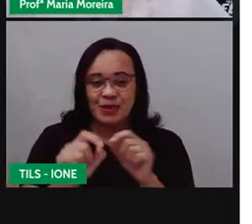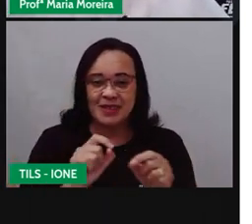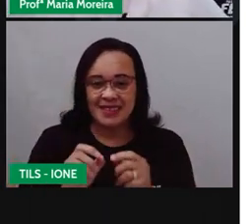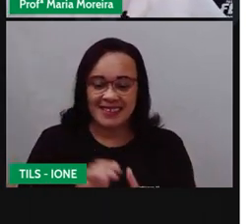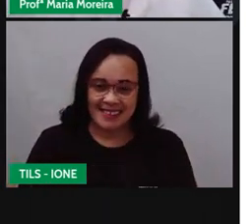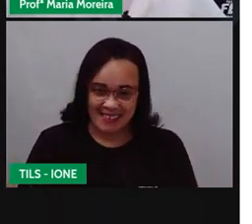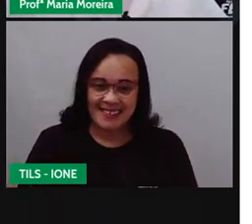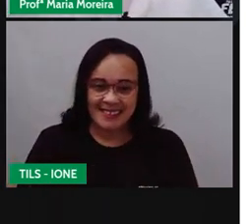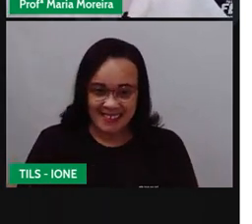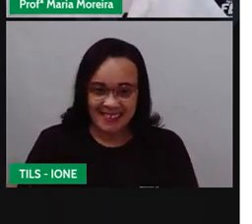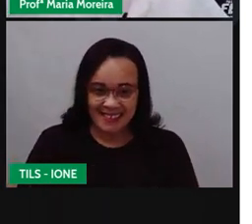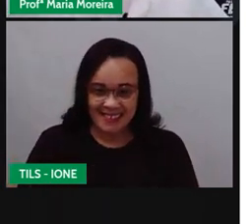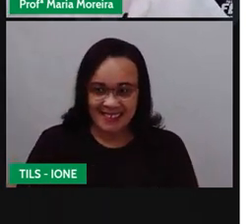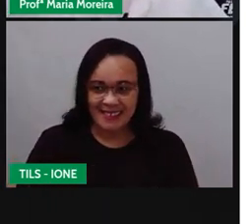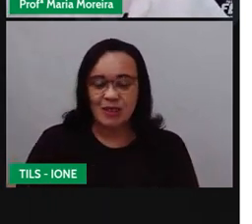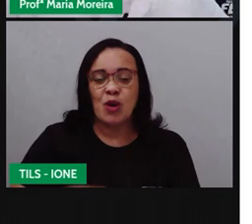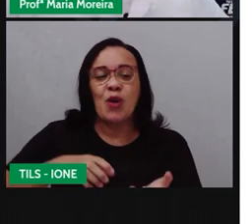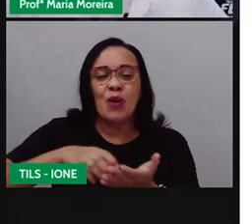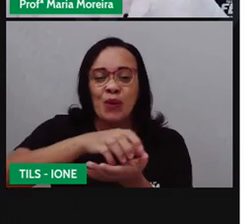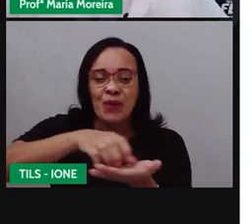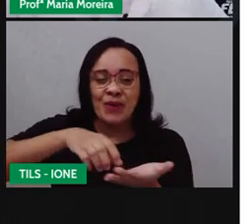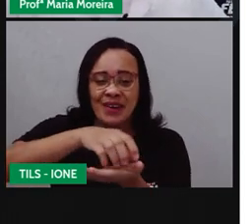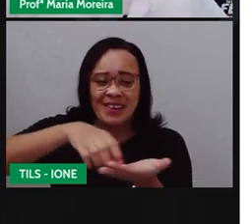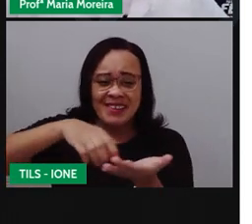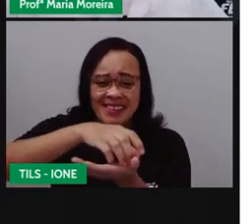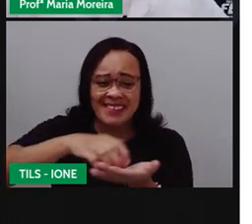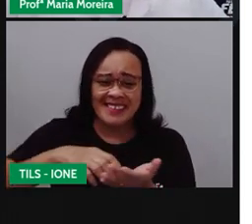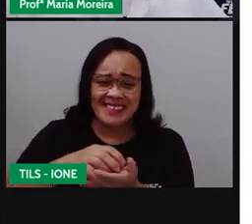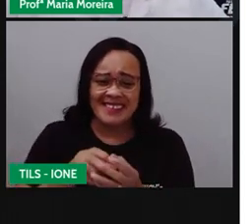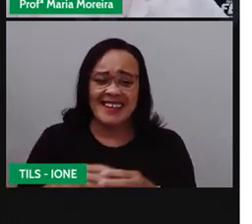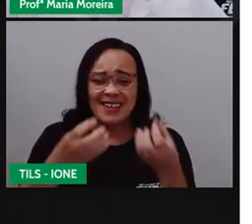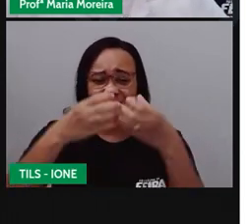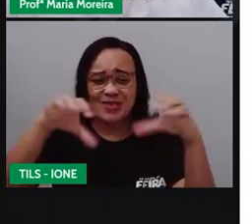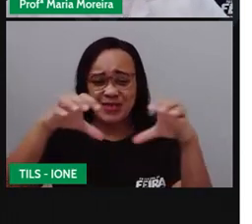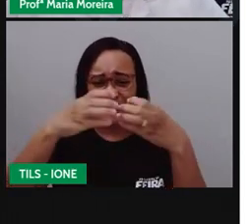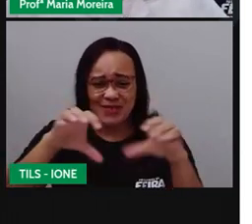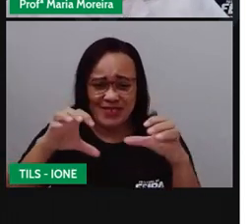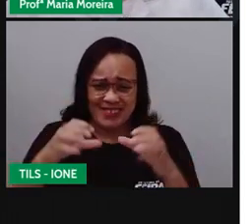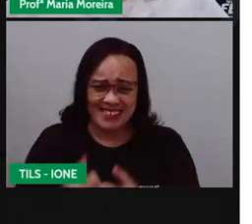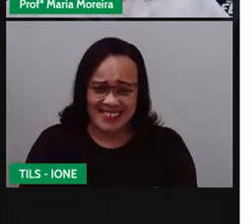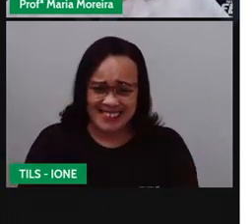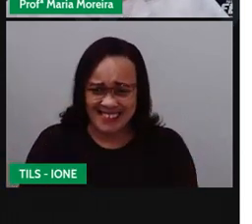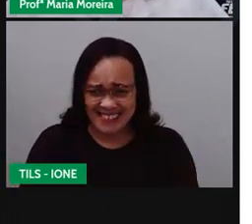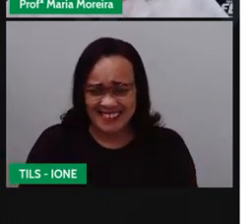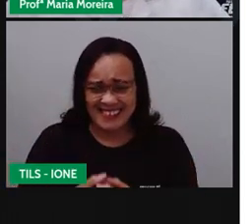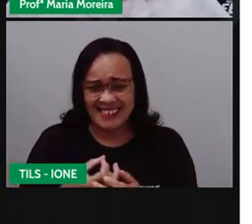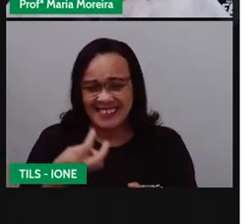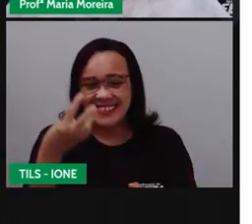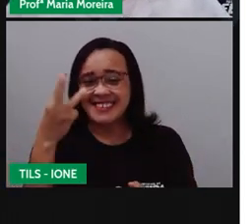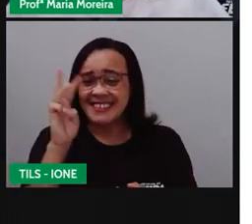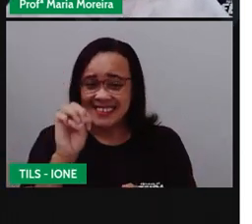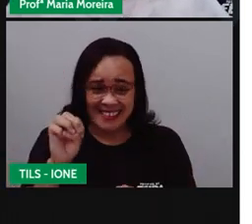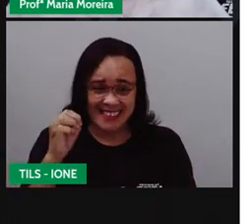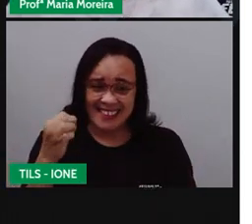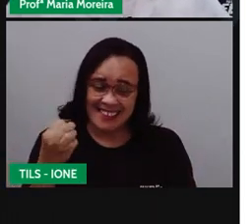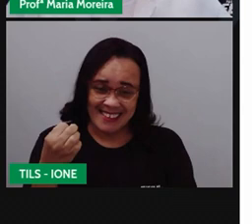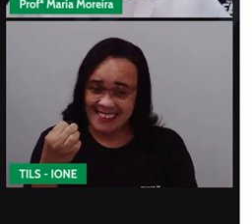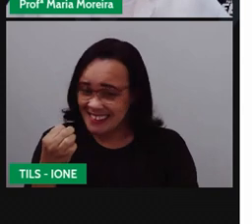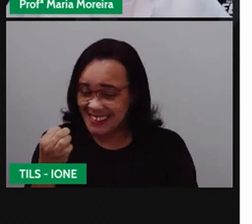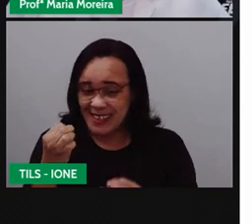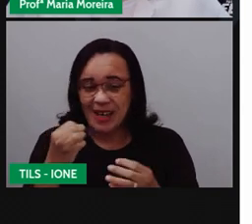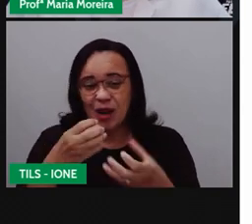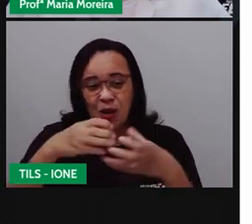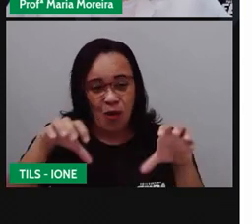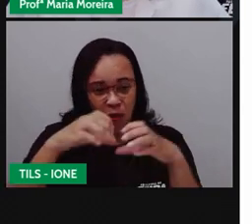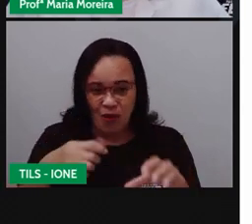O carro do ovo. 30 ovos não é mais por 10 reais, porque até isso, gente, já subiu.